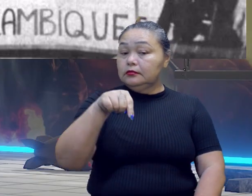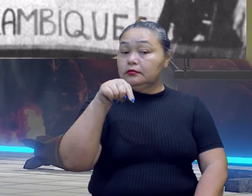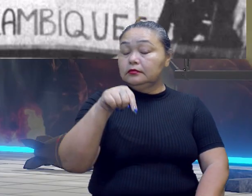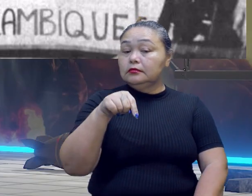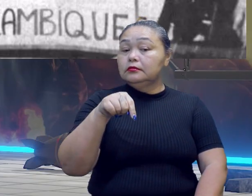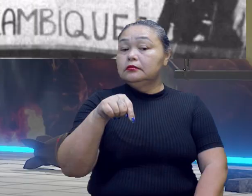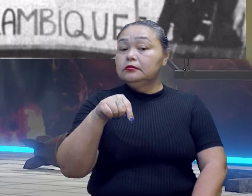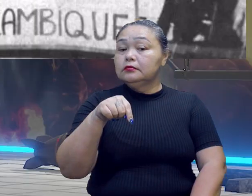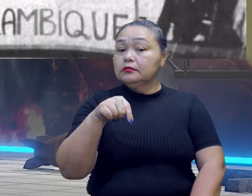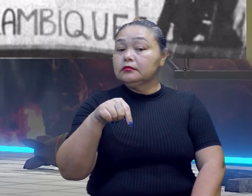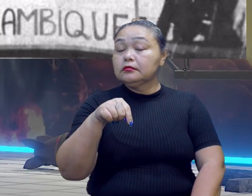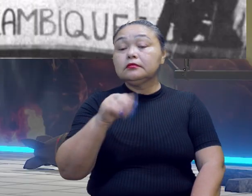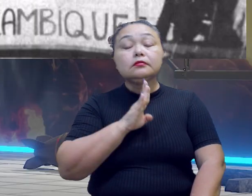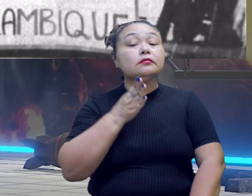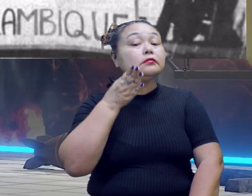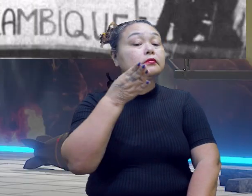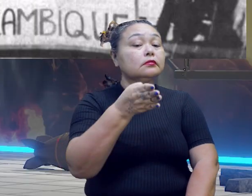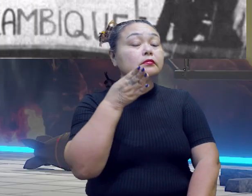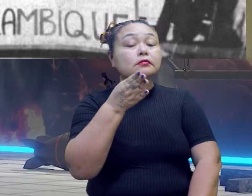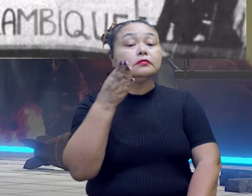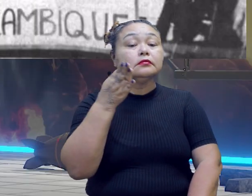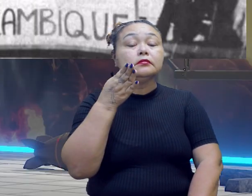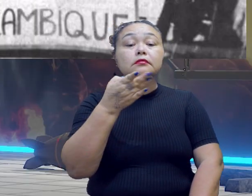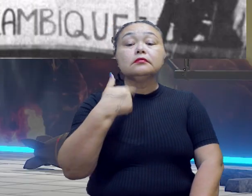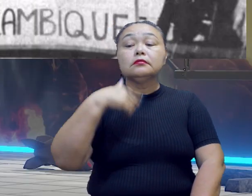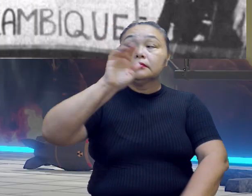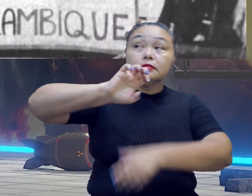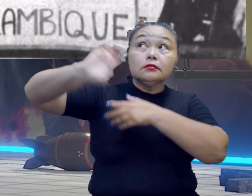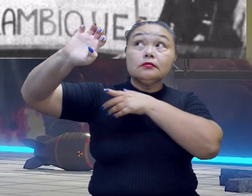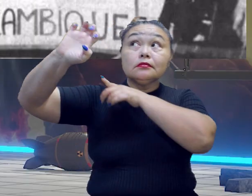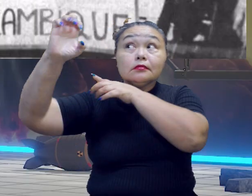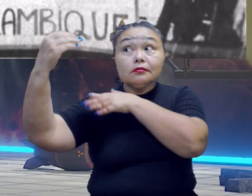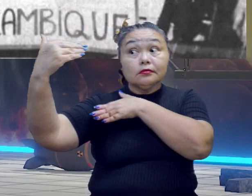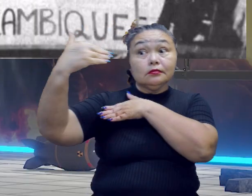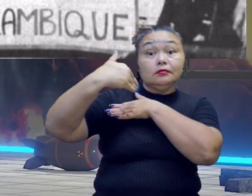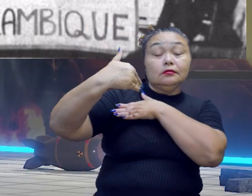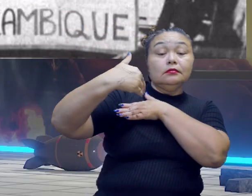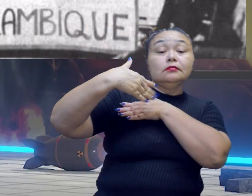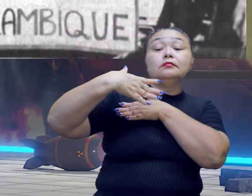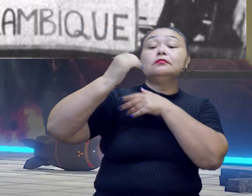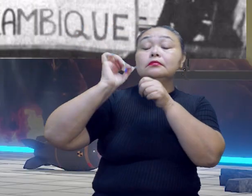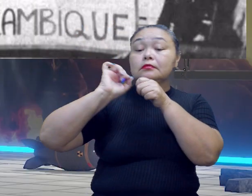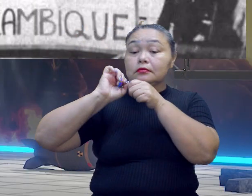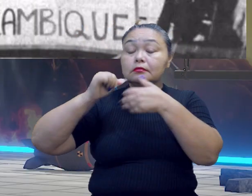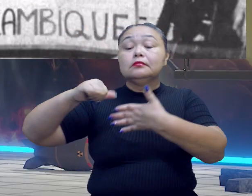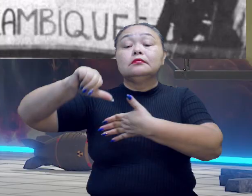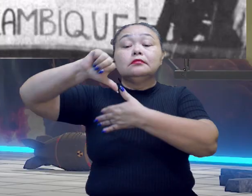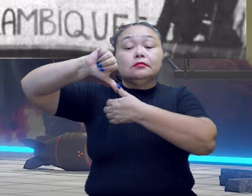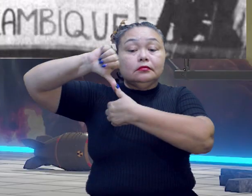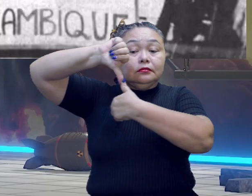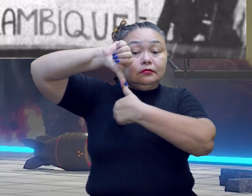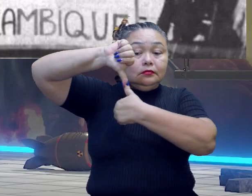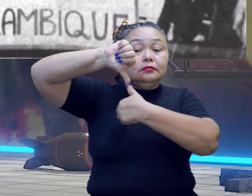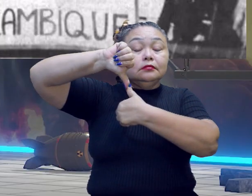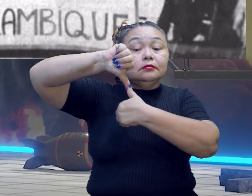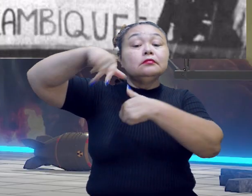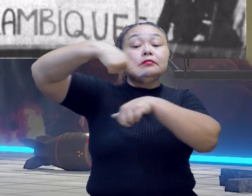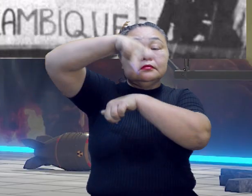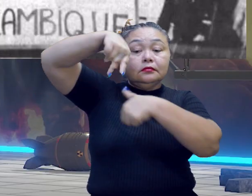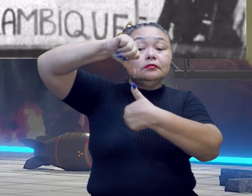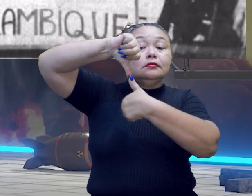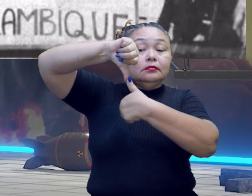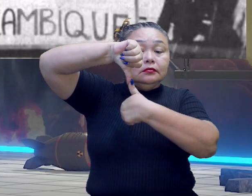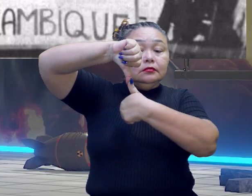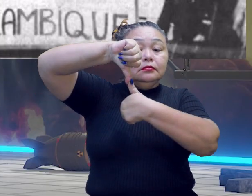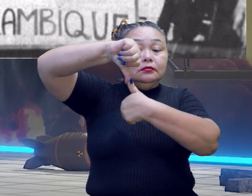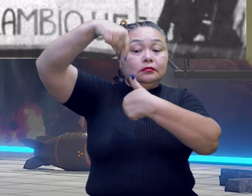aqui, diretamente interferência da Europa, colônias da América Central, países da América